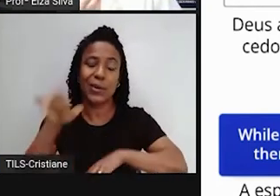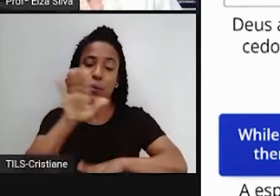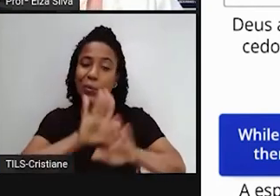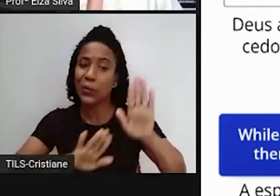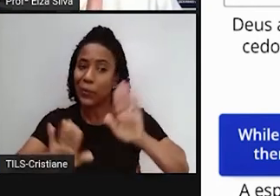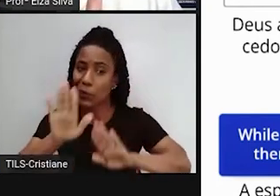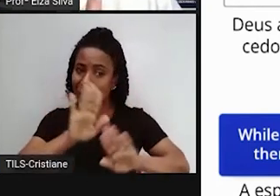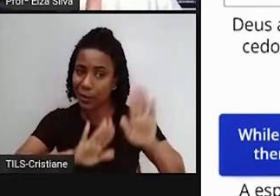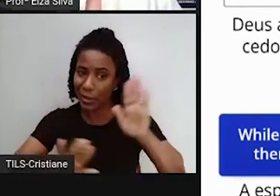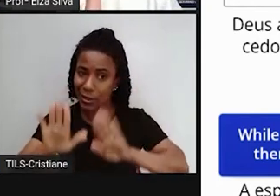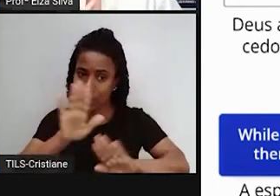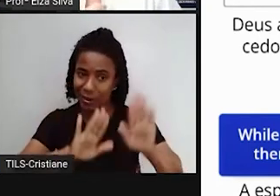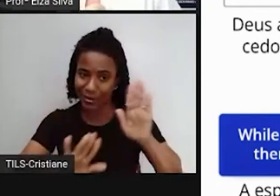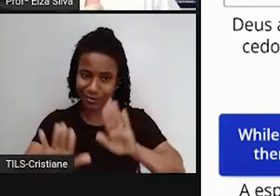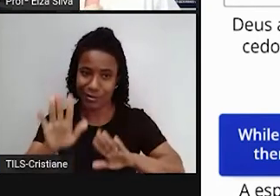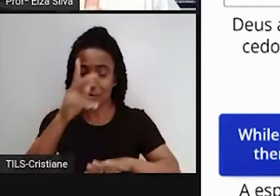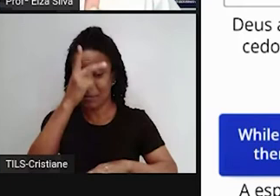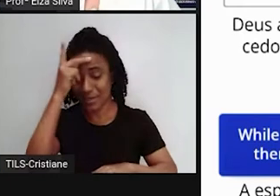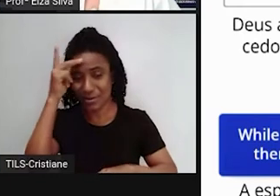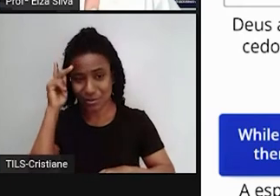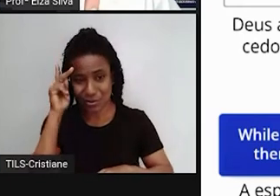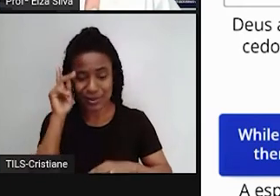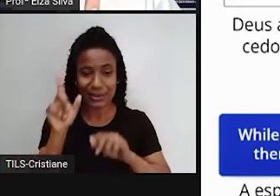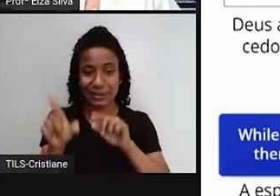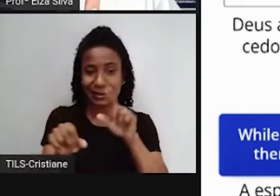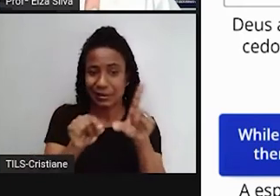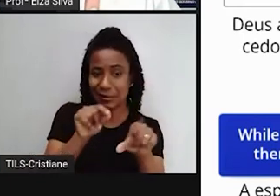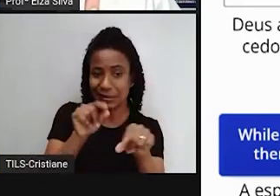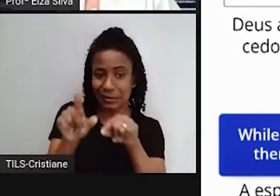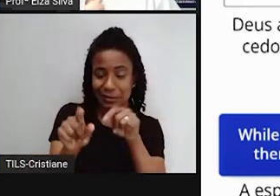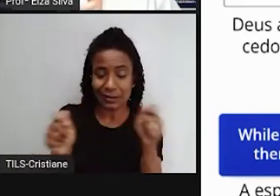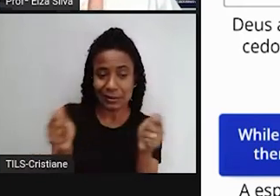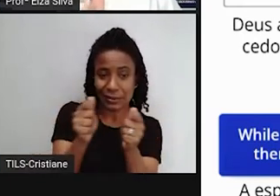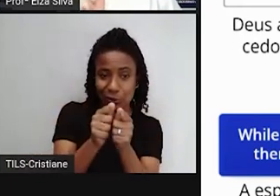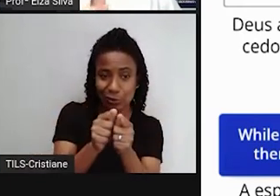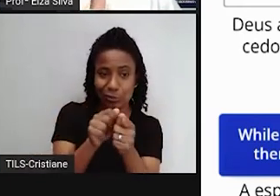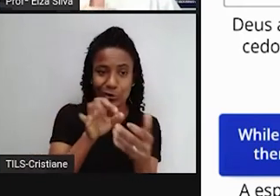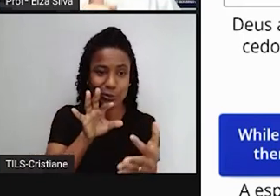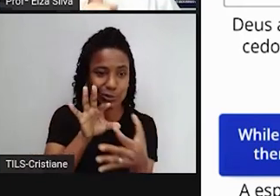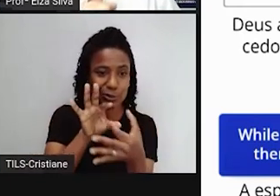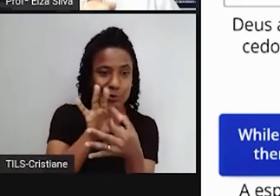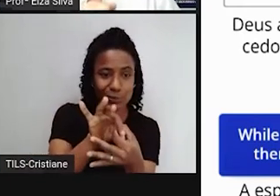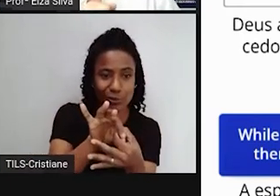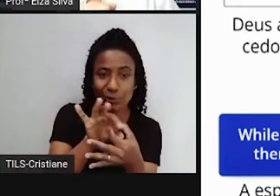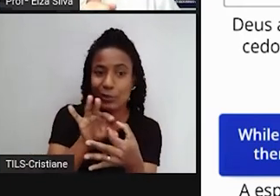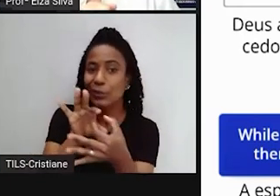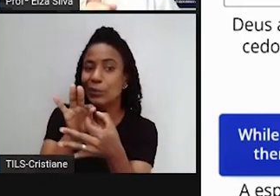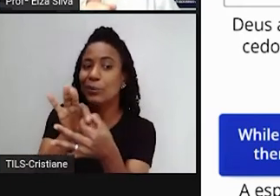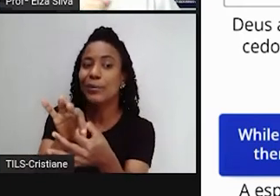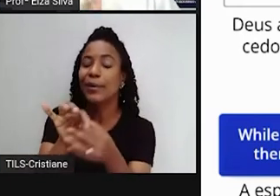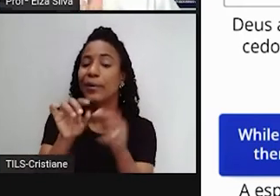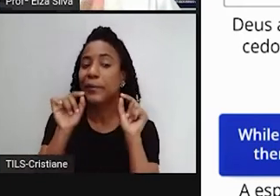com as pessoas que a gente escolhe para estar juntos.